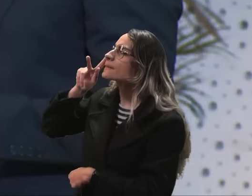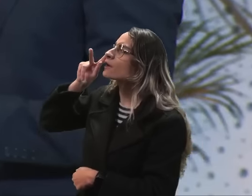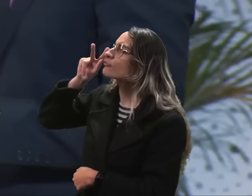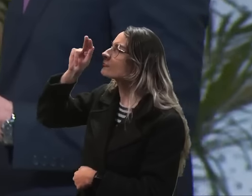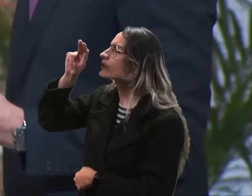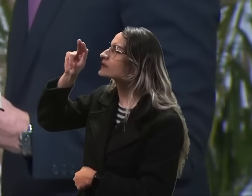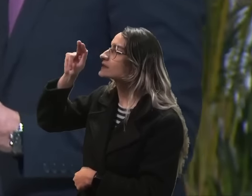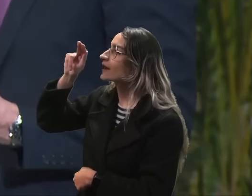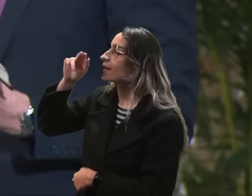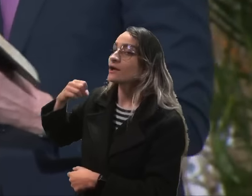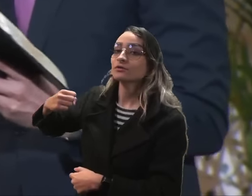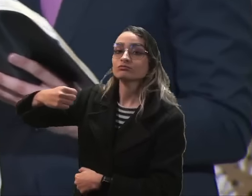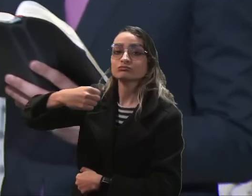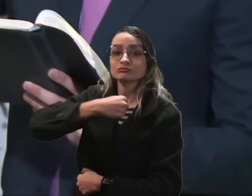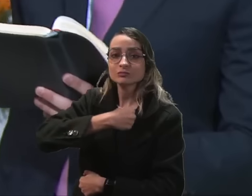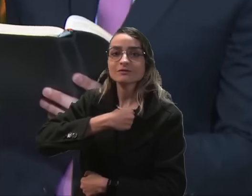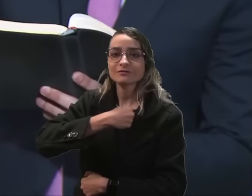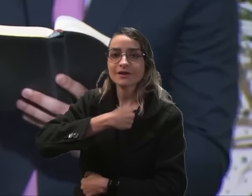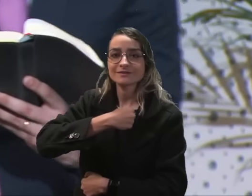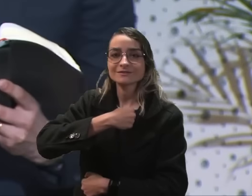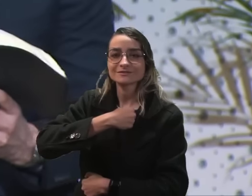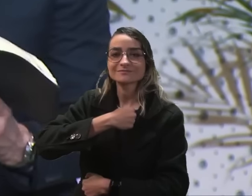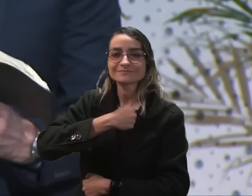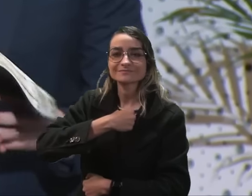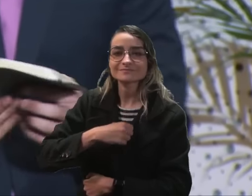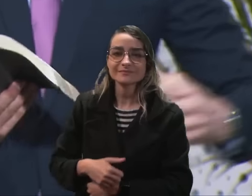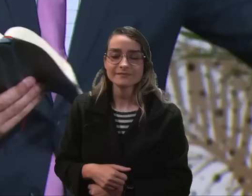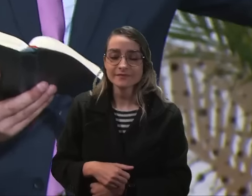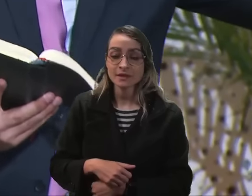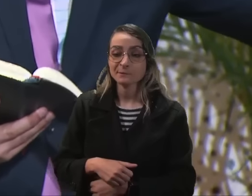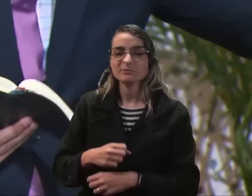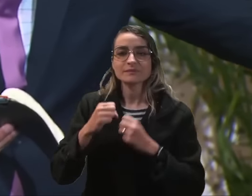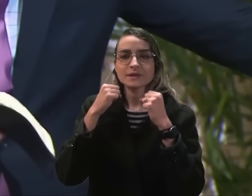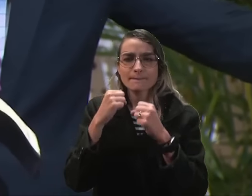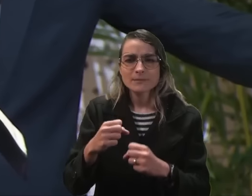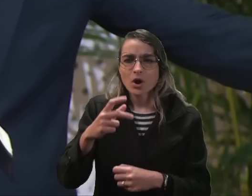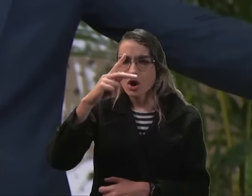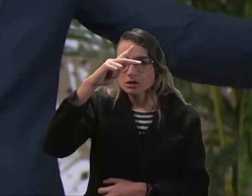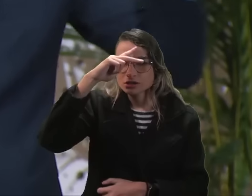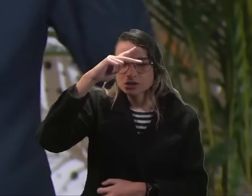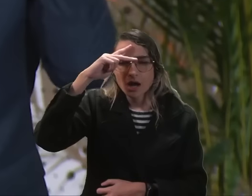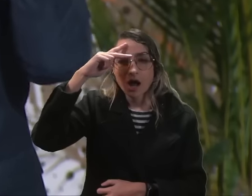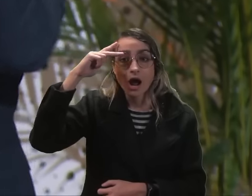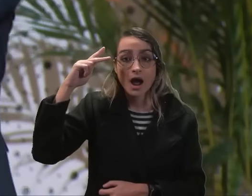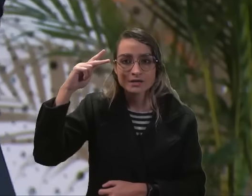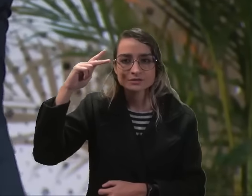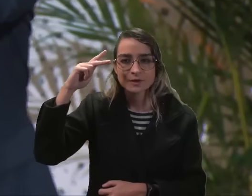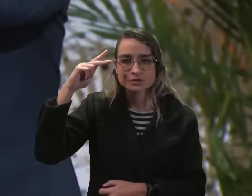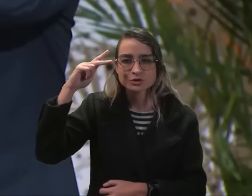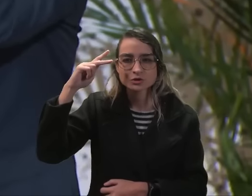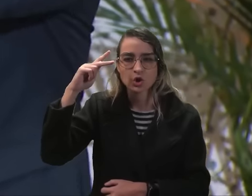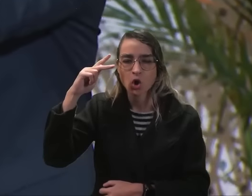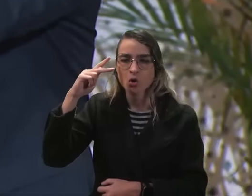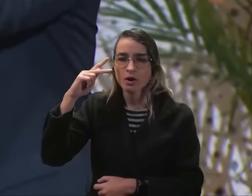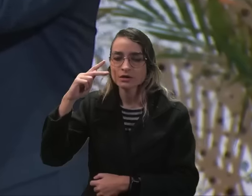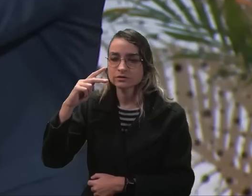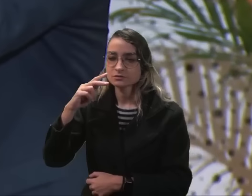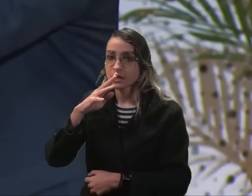mortandade que assola ao meio-dia vão cair mil ao teu lado dez mil cairão a tua direita mas tu não